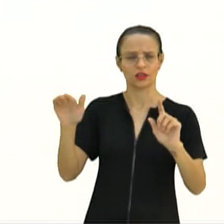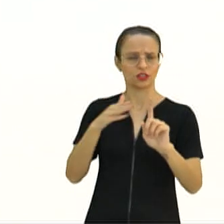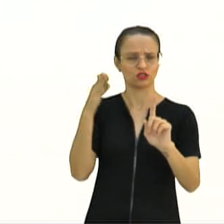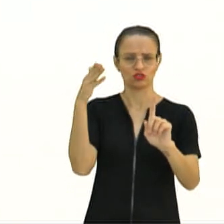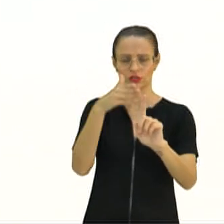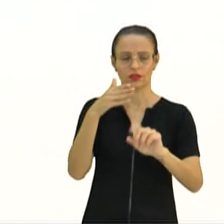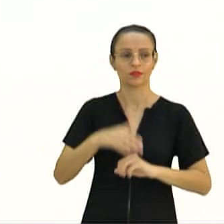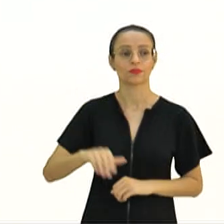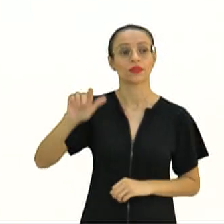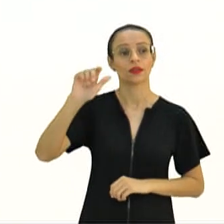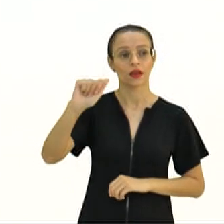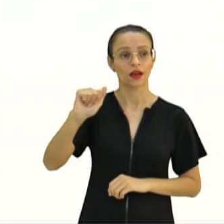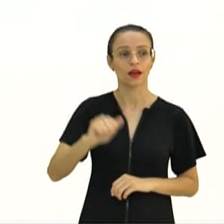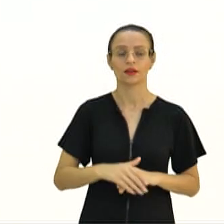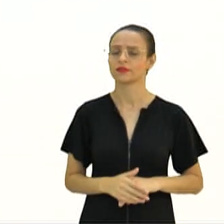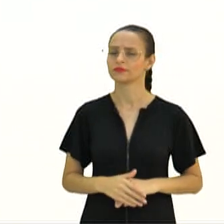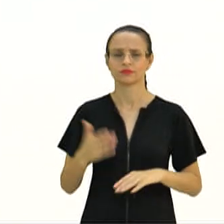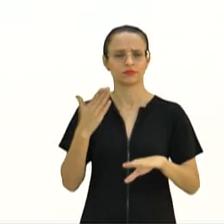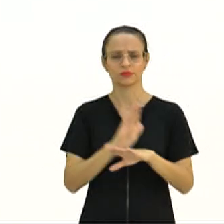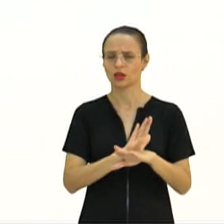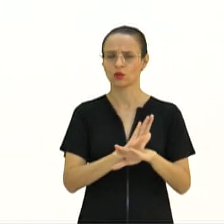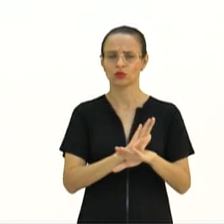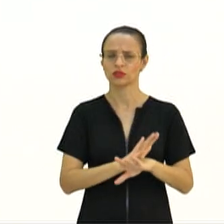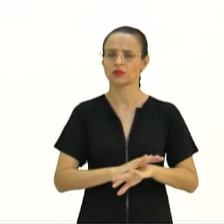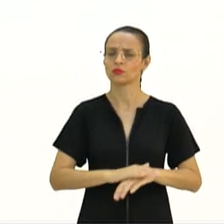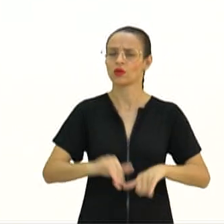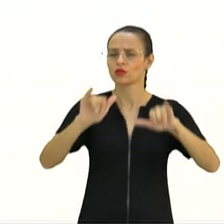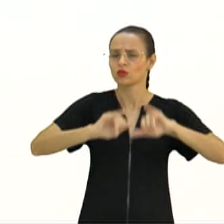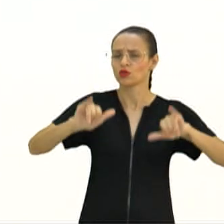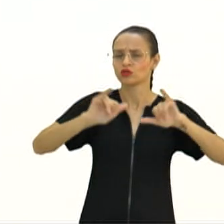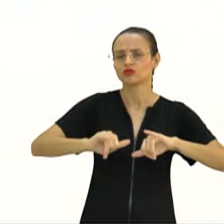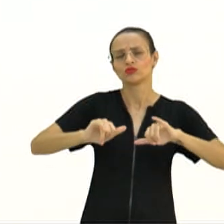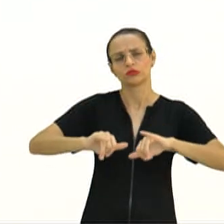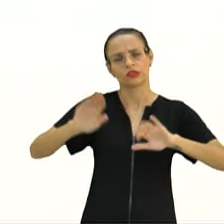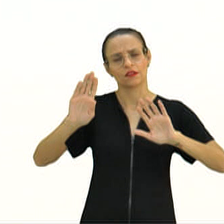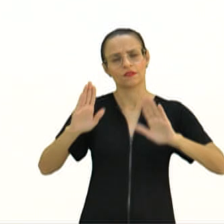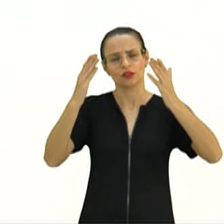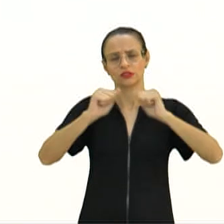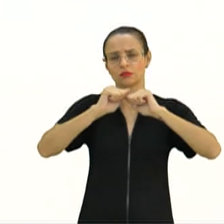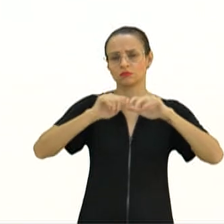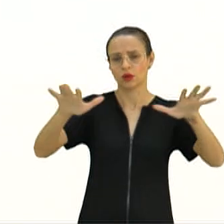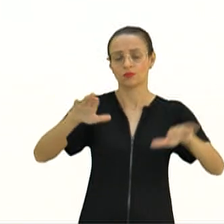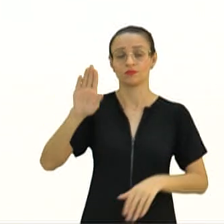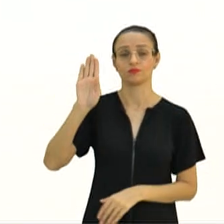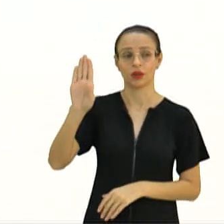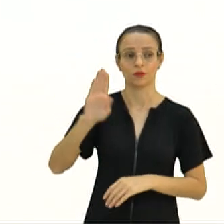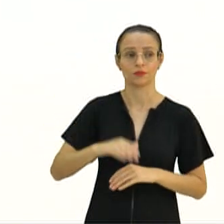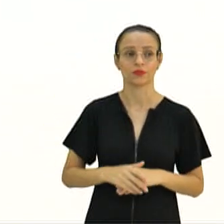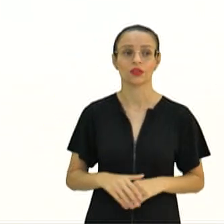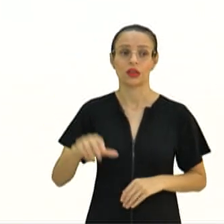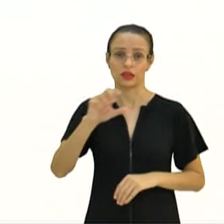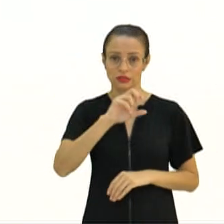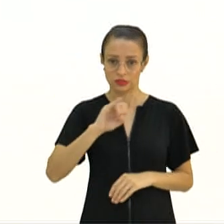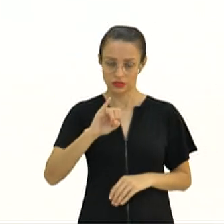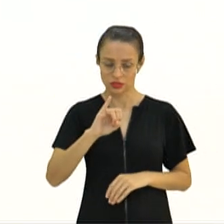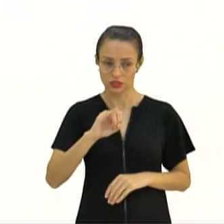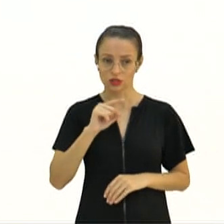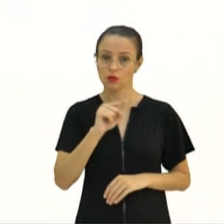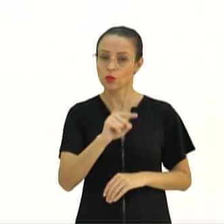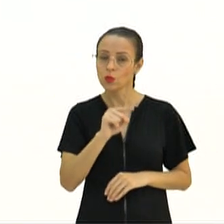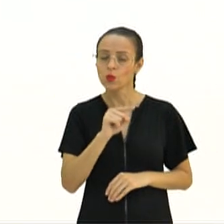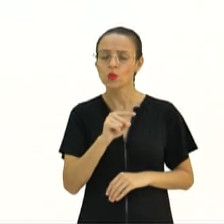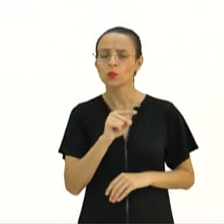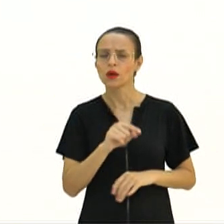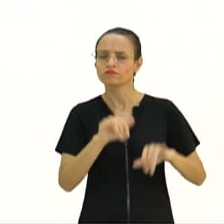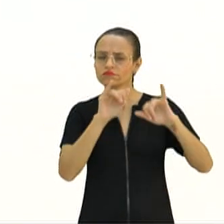A. Não contribua para que as notícias falsas se disseminem. B. Se uma matéria era